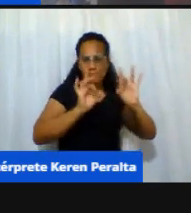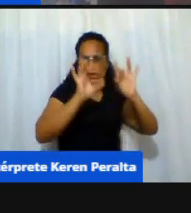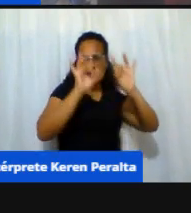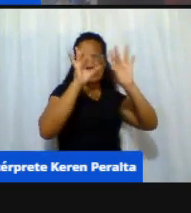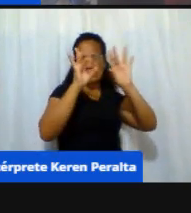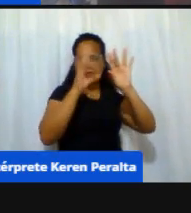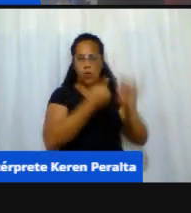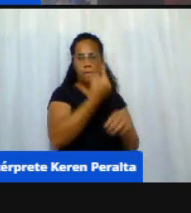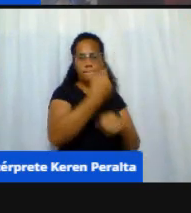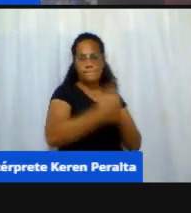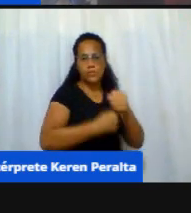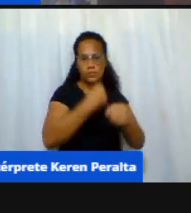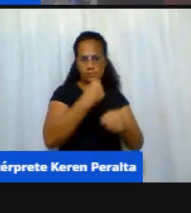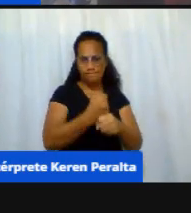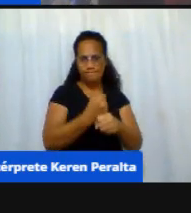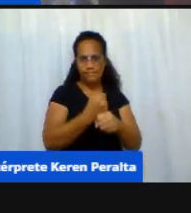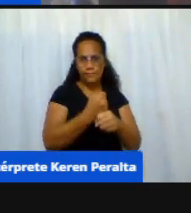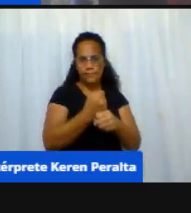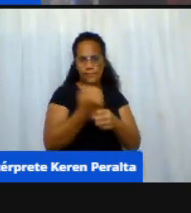serem desenvolvidas.